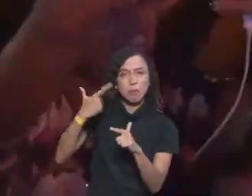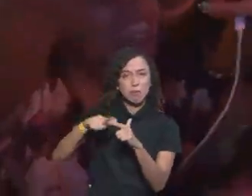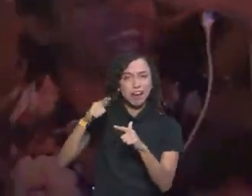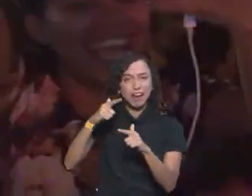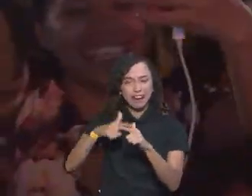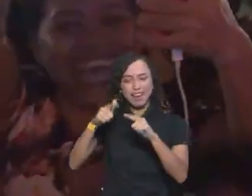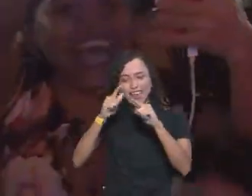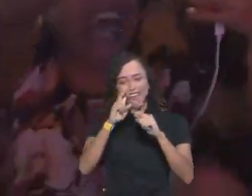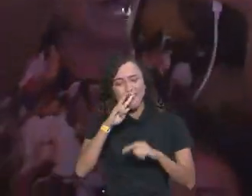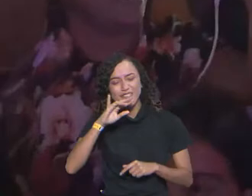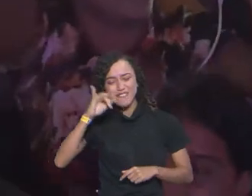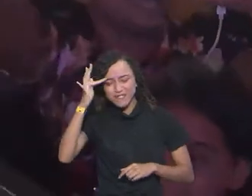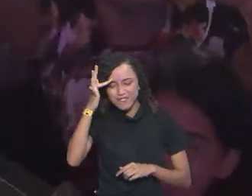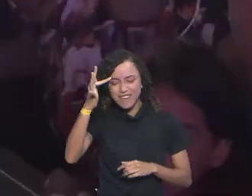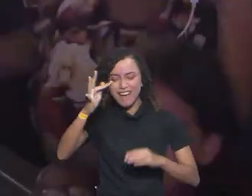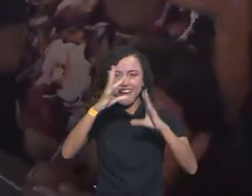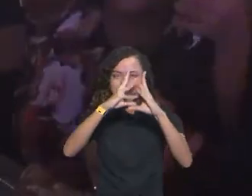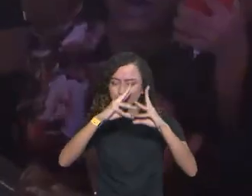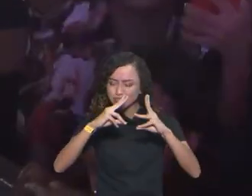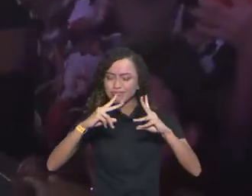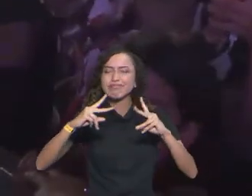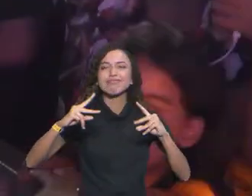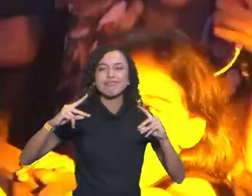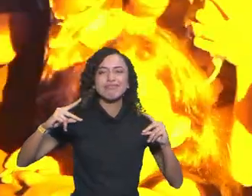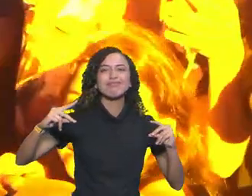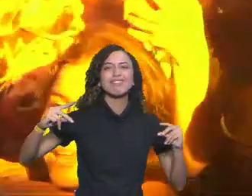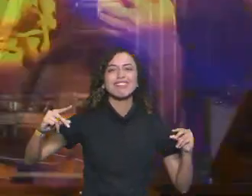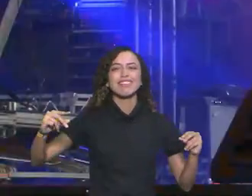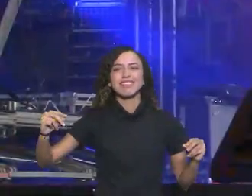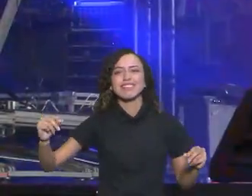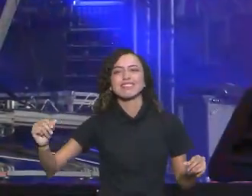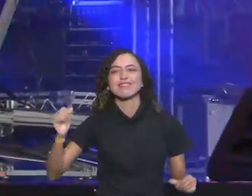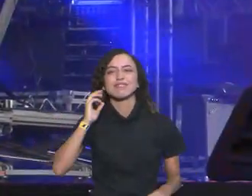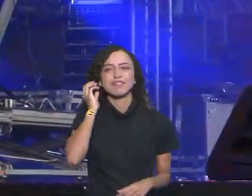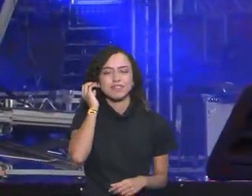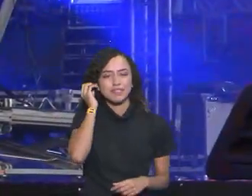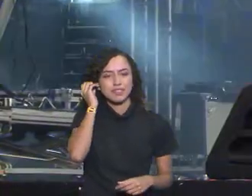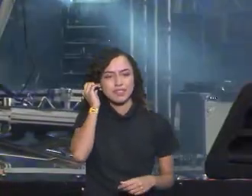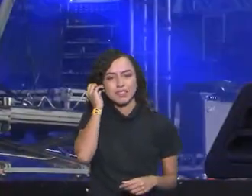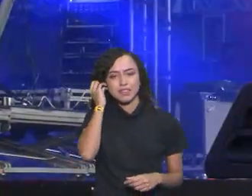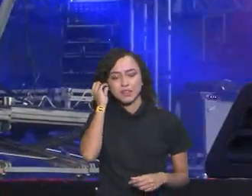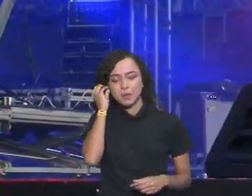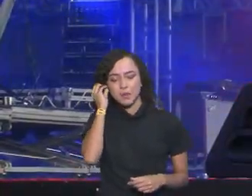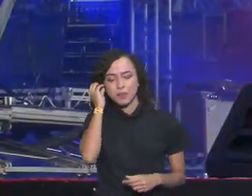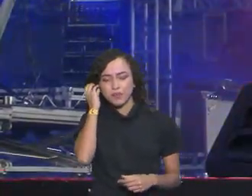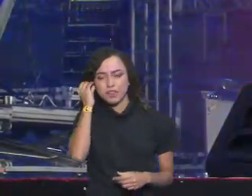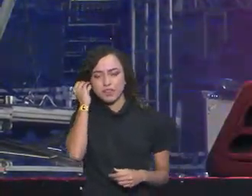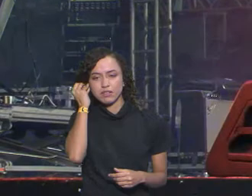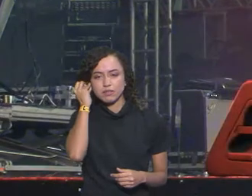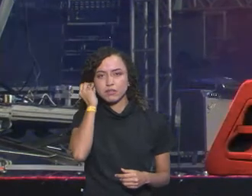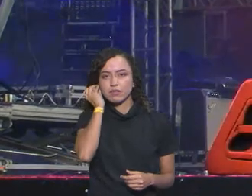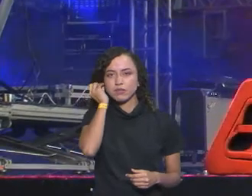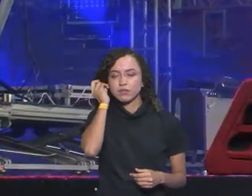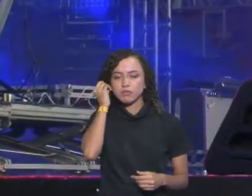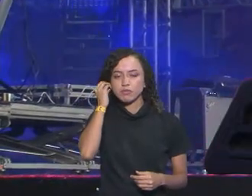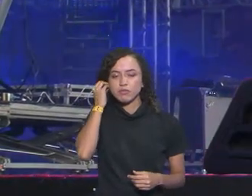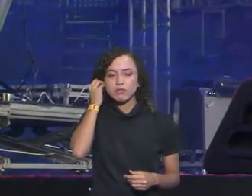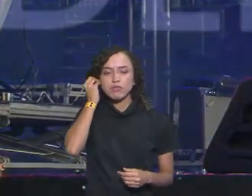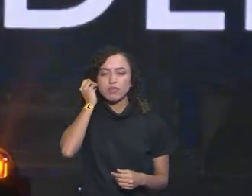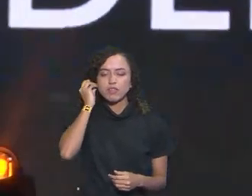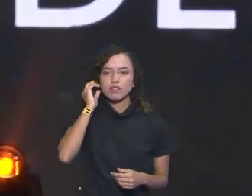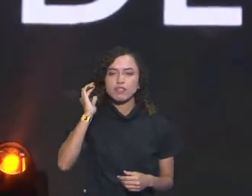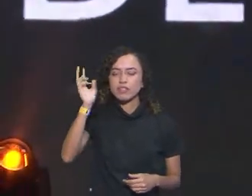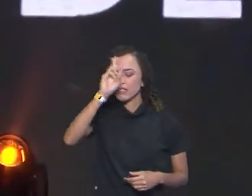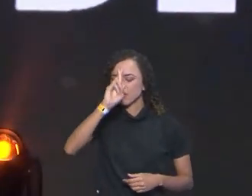e esse deserto vai chegar ao fim o